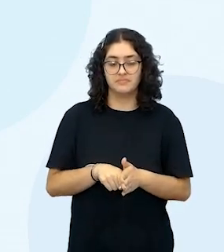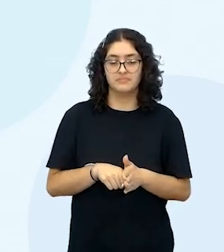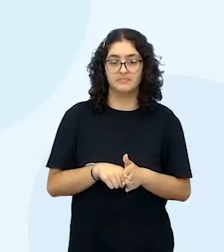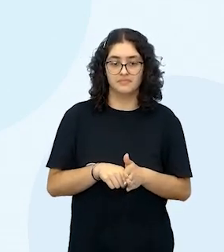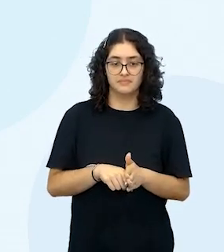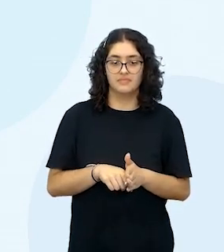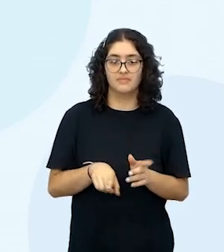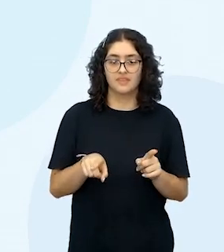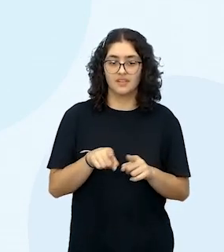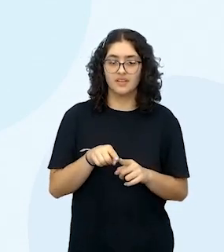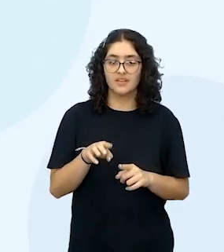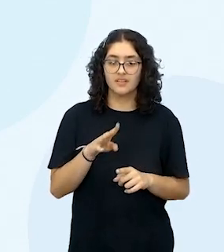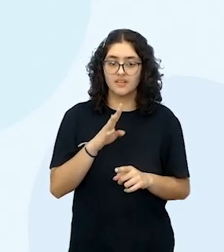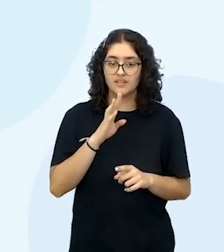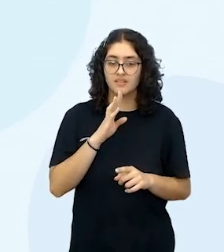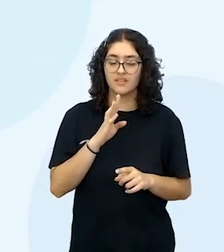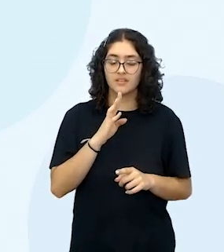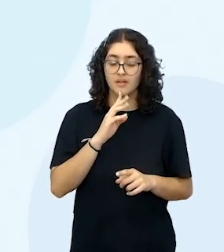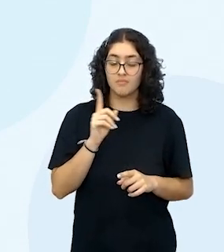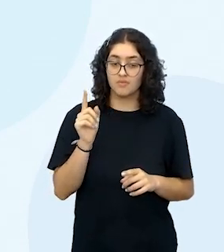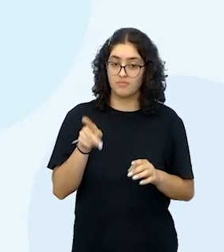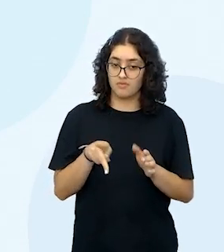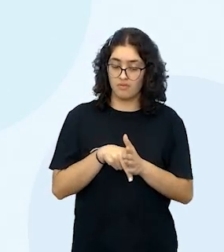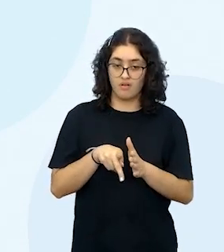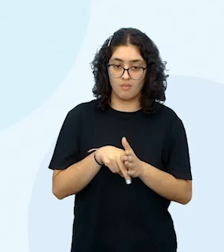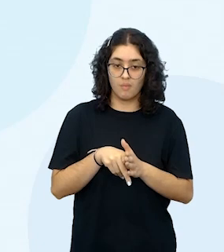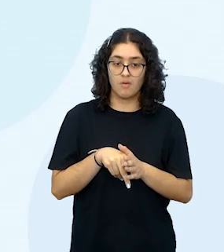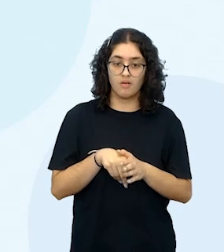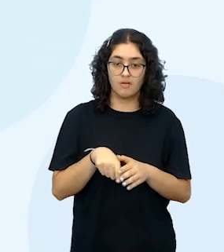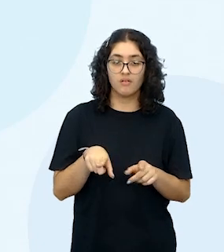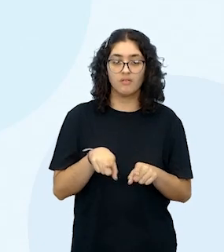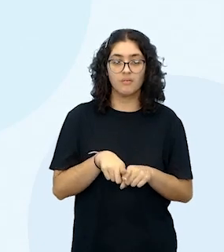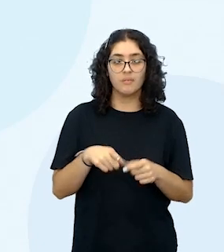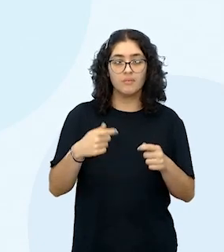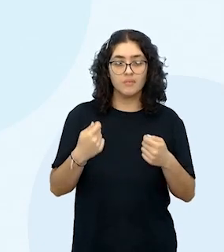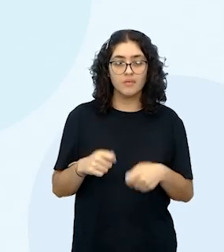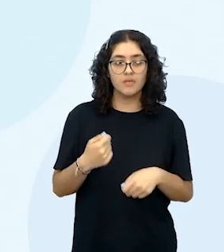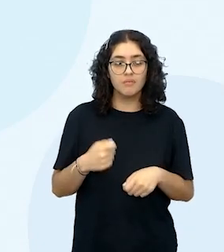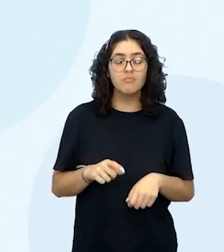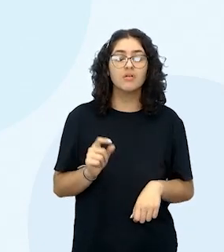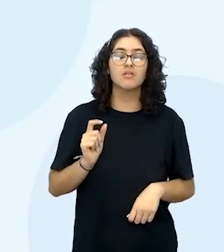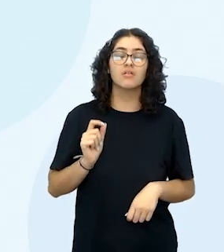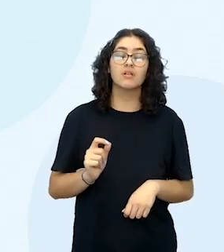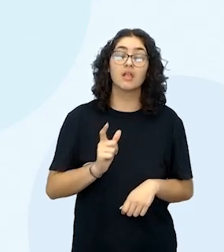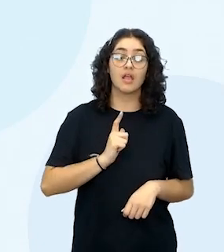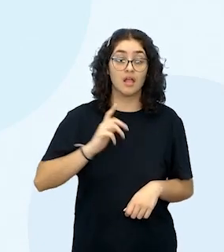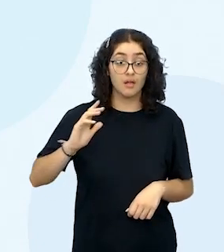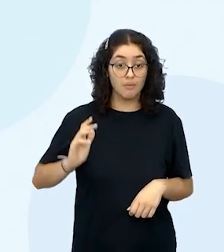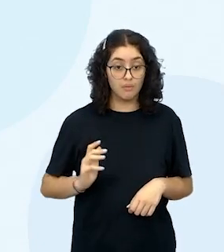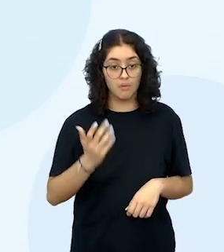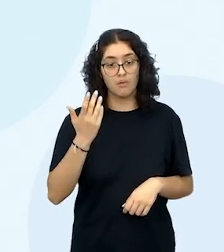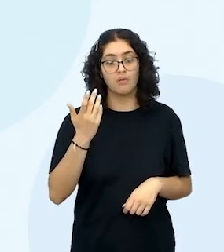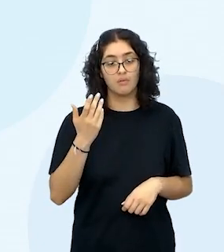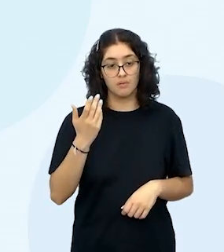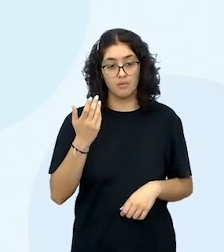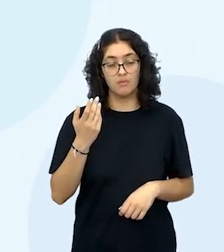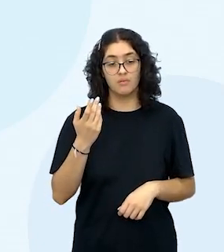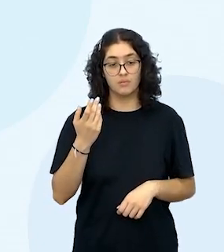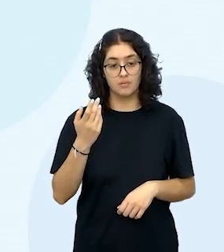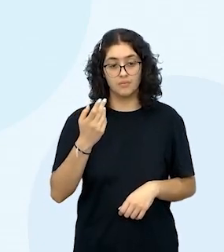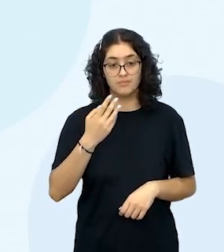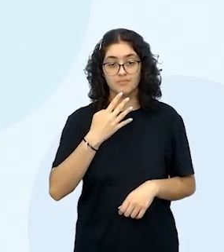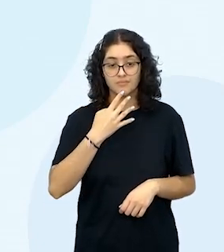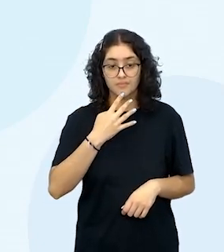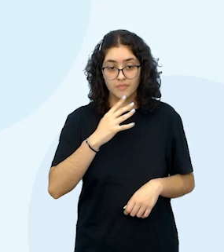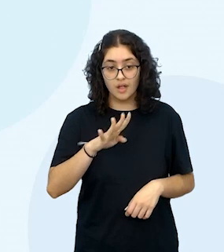como o conhecimento científico deve ser ético nesse aspecto, ele também deve considerar as consequências, né, desse